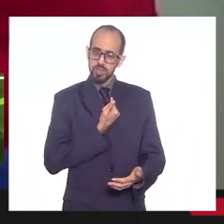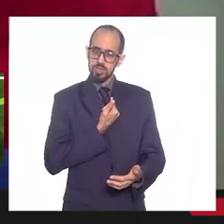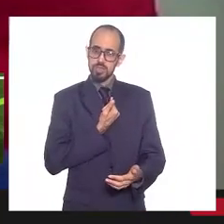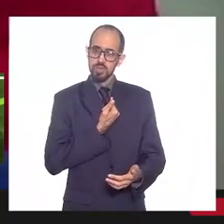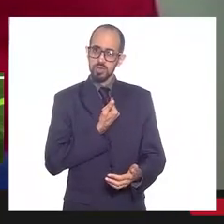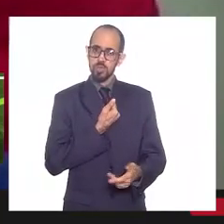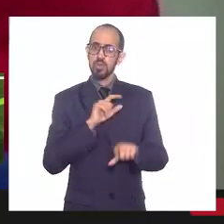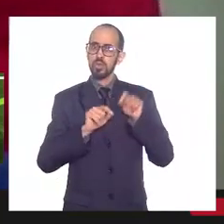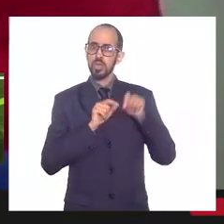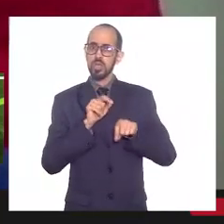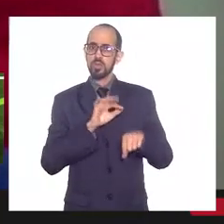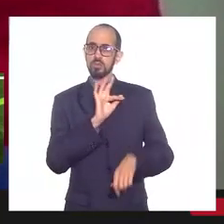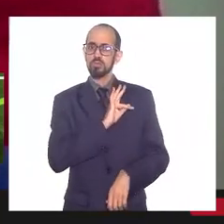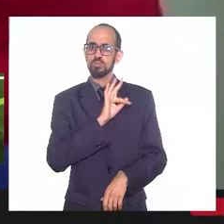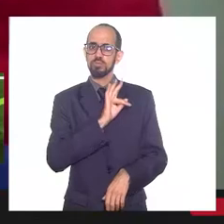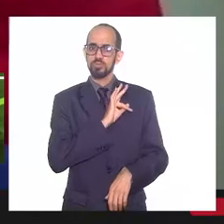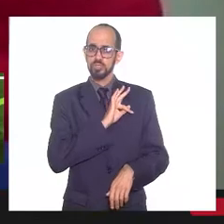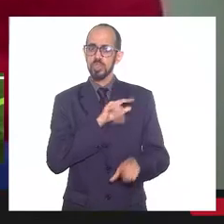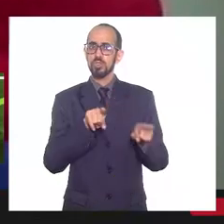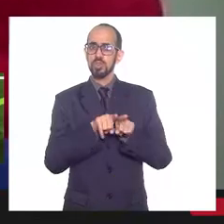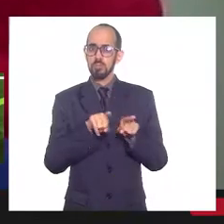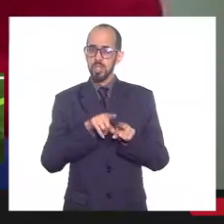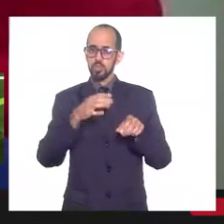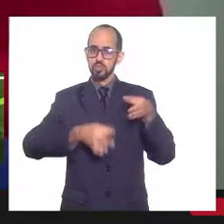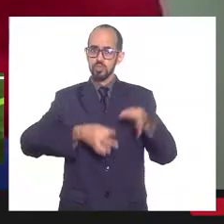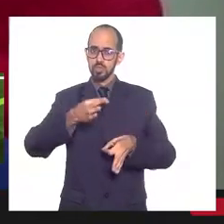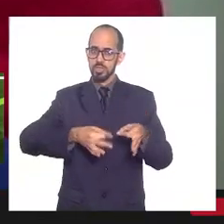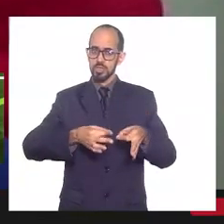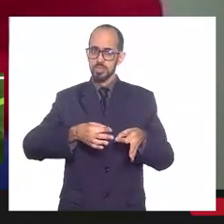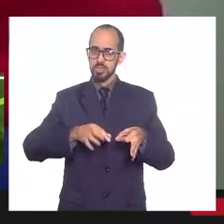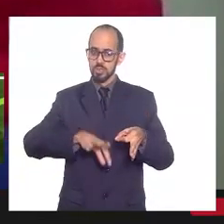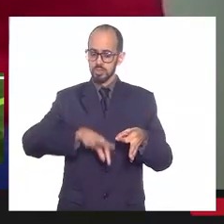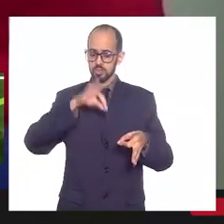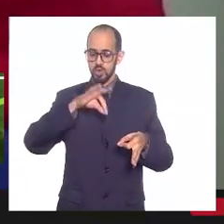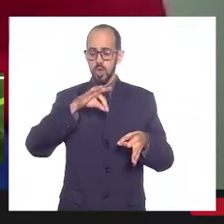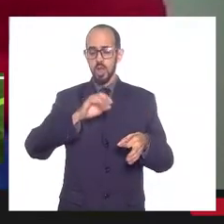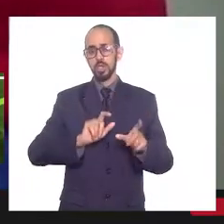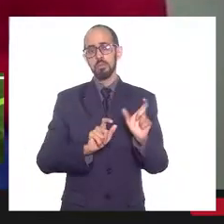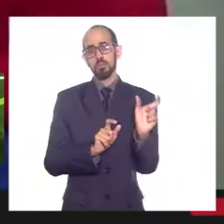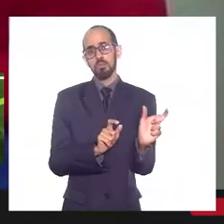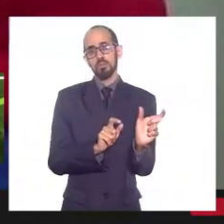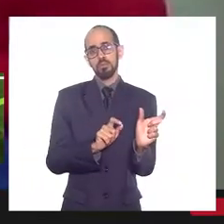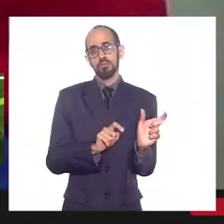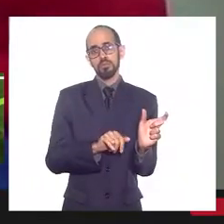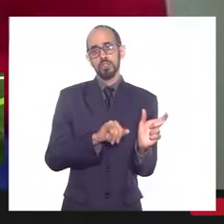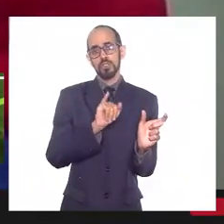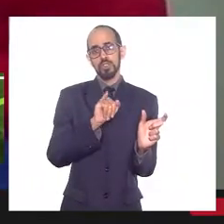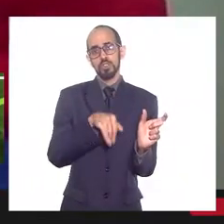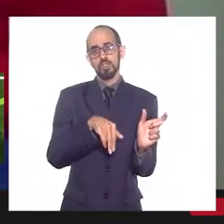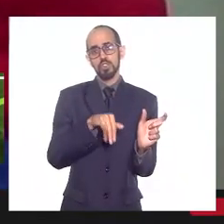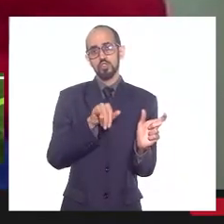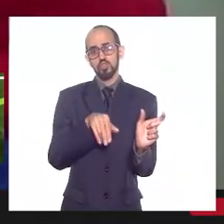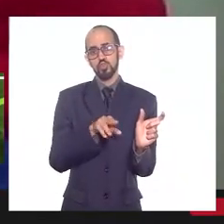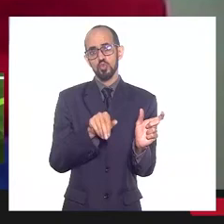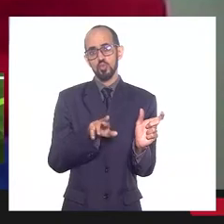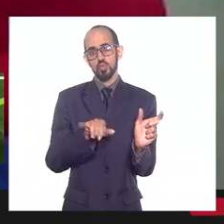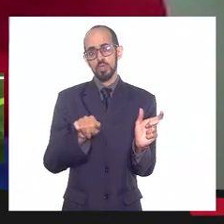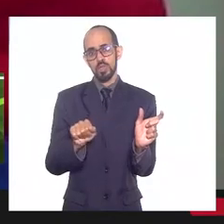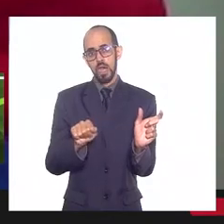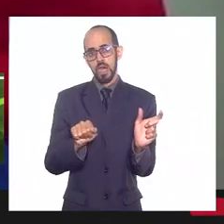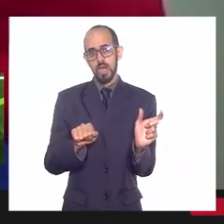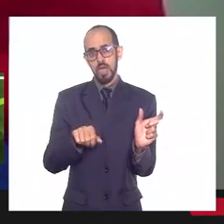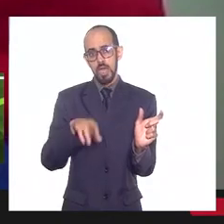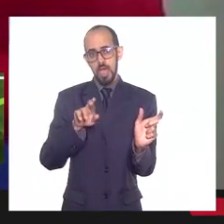segurança os operadores do direito Eles preferem utilizar o termo jurídico Júlio e racial que